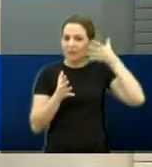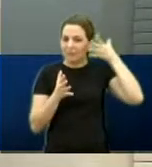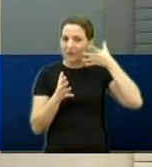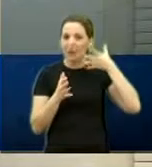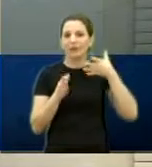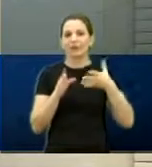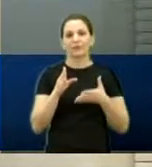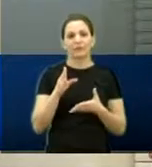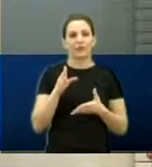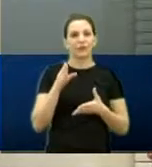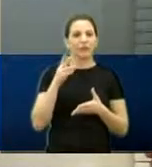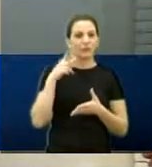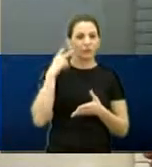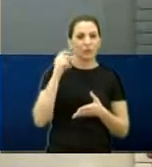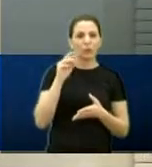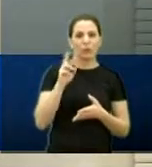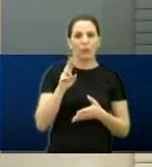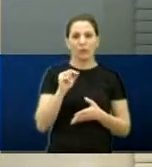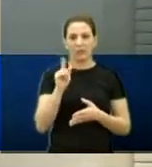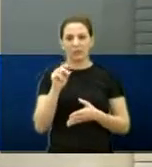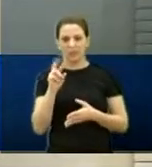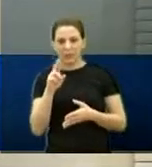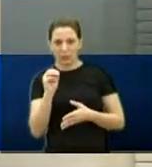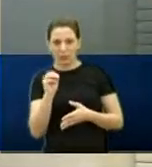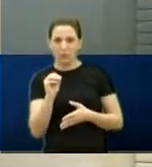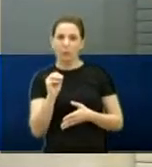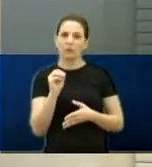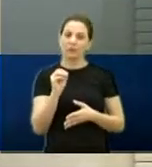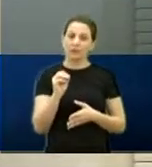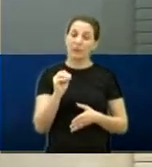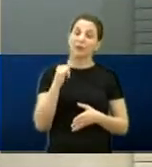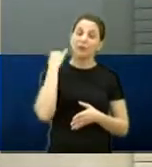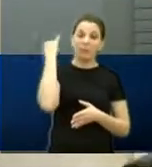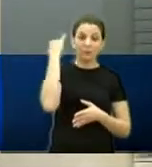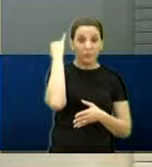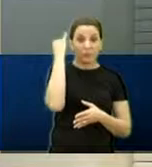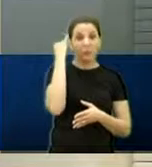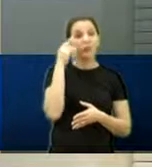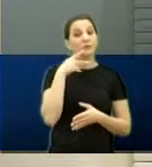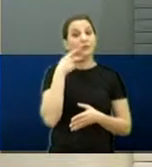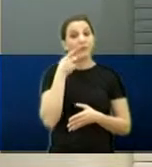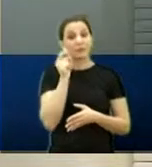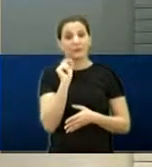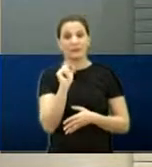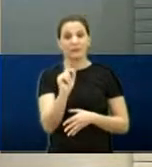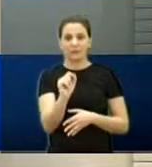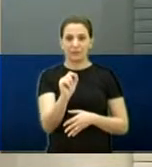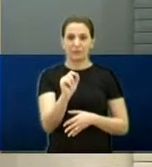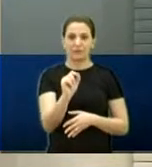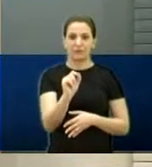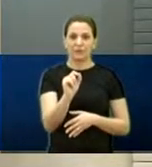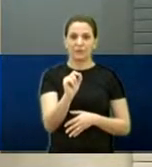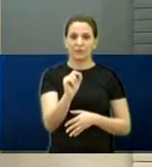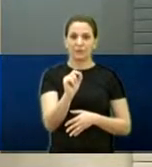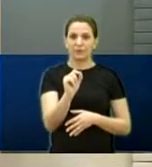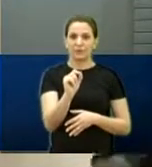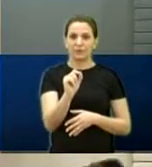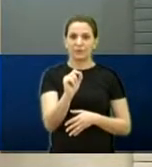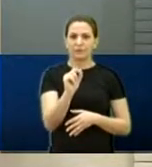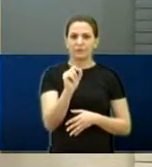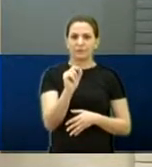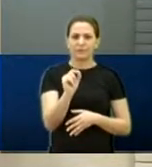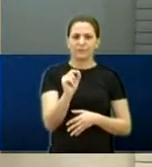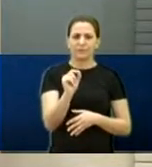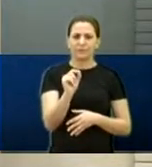primeira inscrita aqui. Mas acho que é importante dizer que, até então, a tão aventada